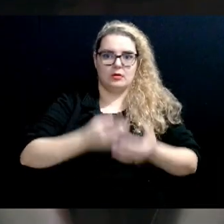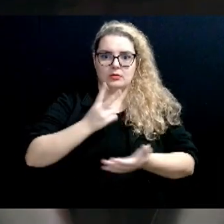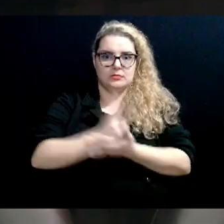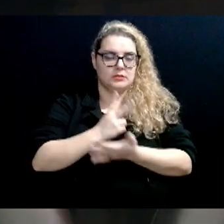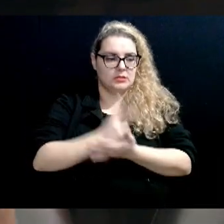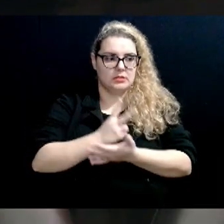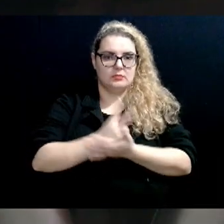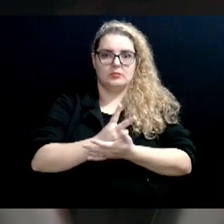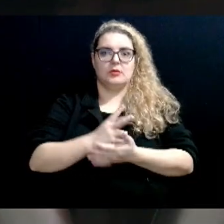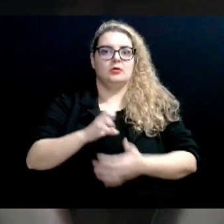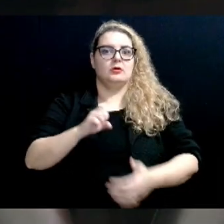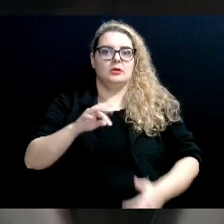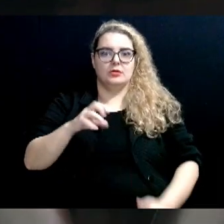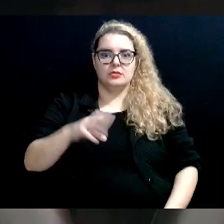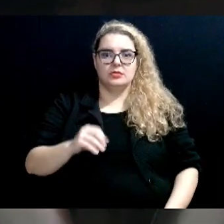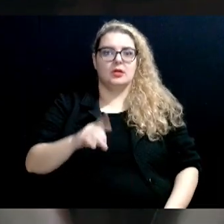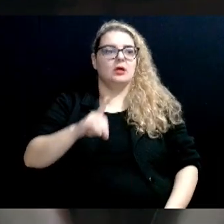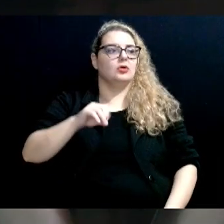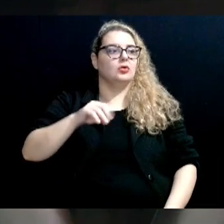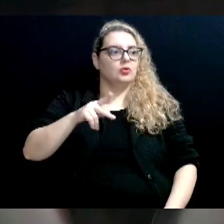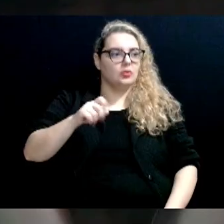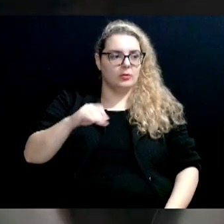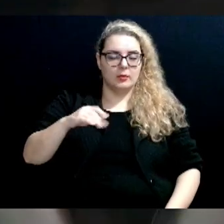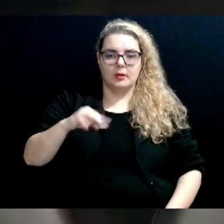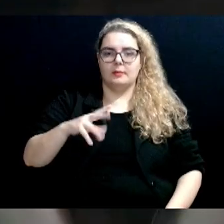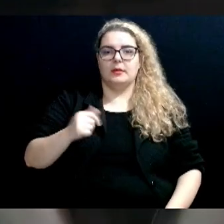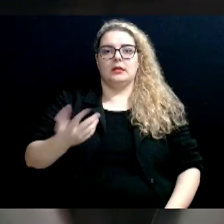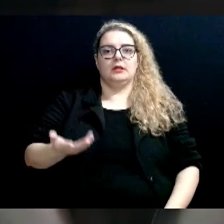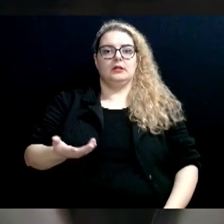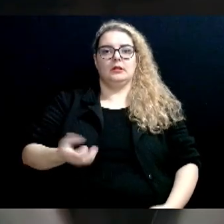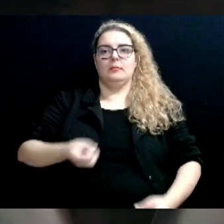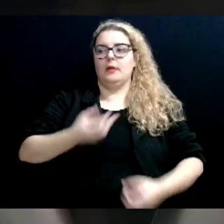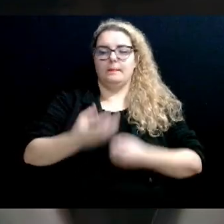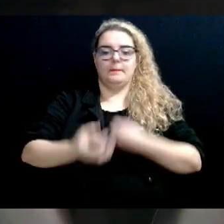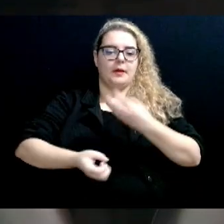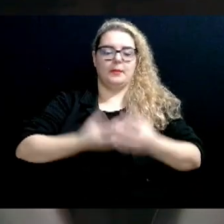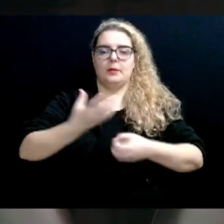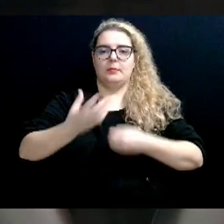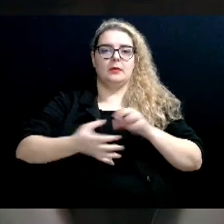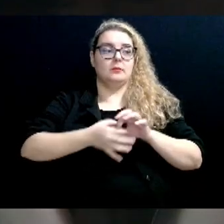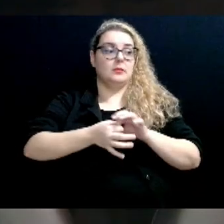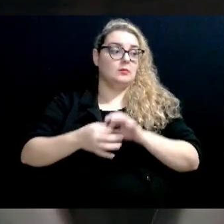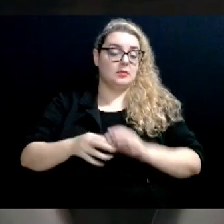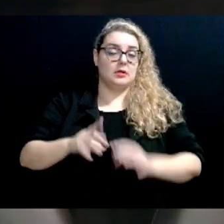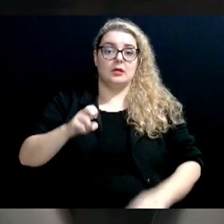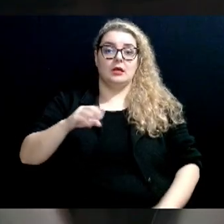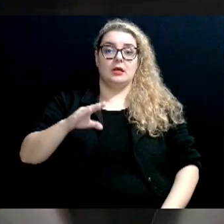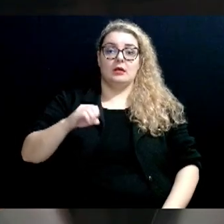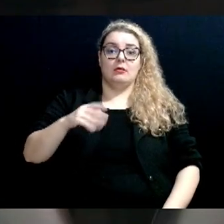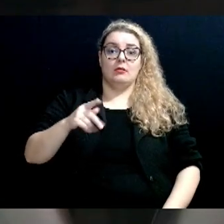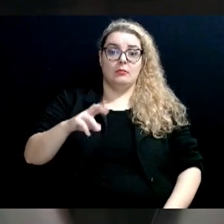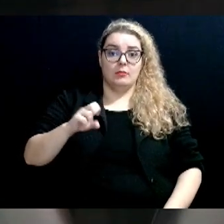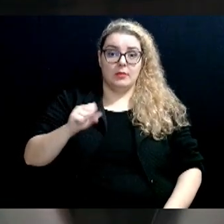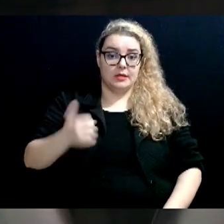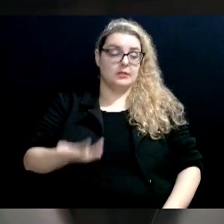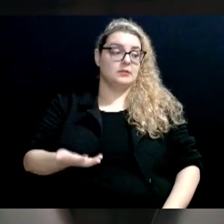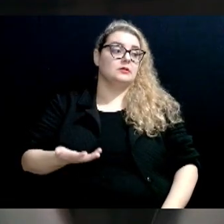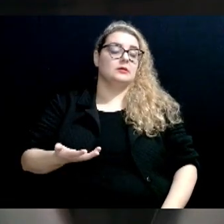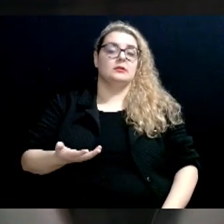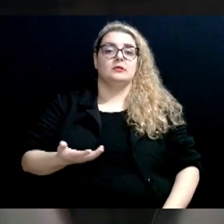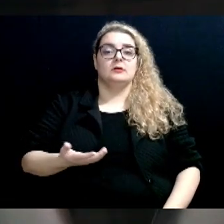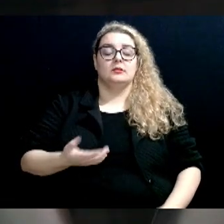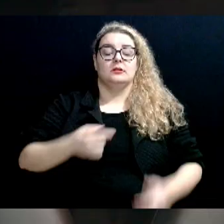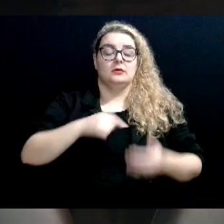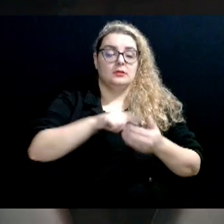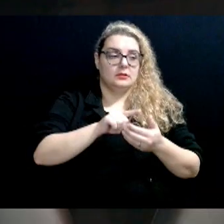é dopamina, né? É ali aquela circuito de recompensa, você passa de um vídeo para